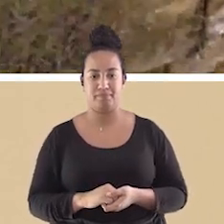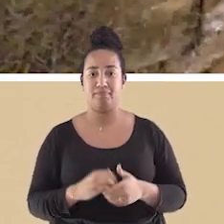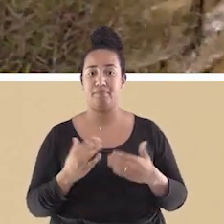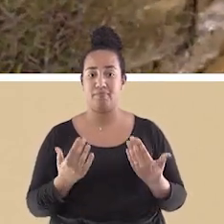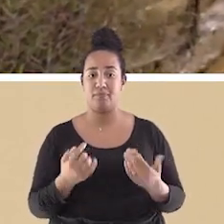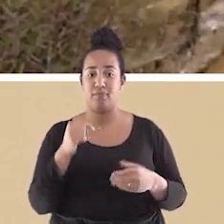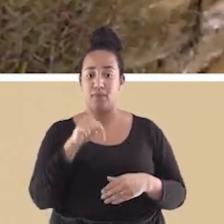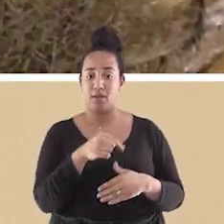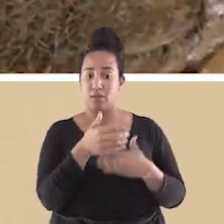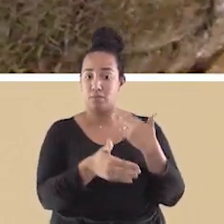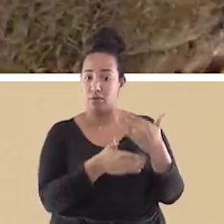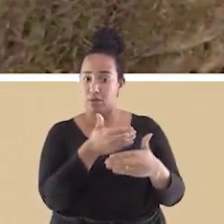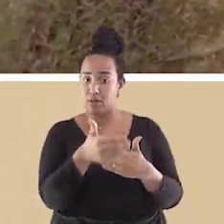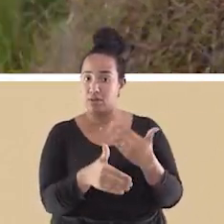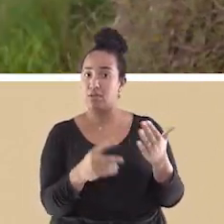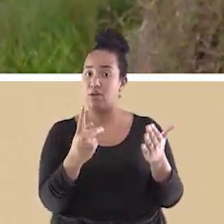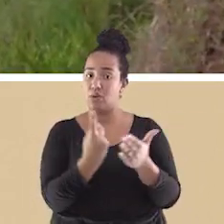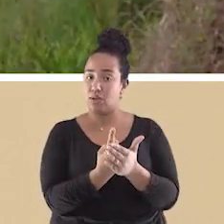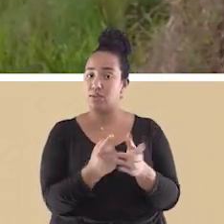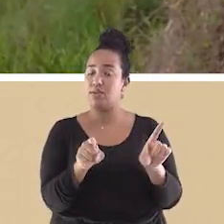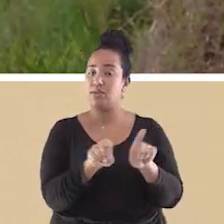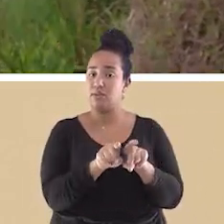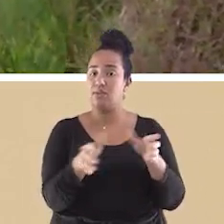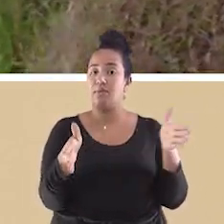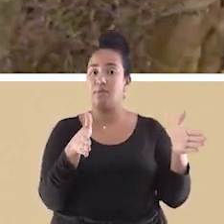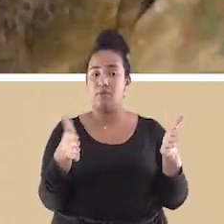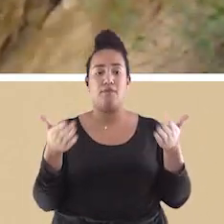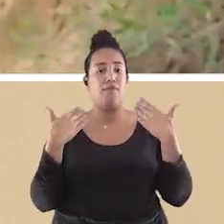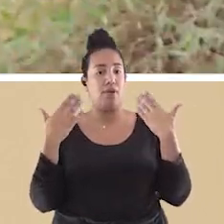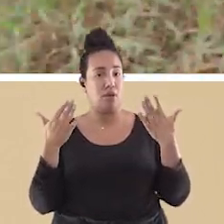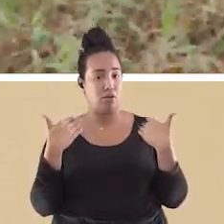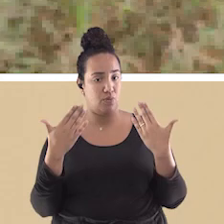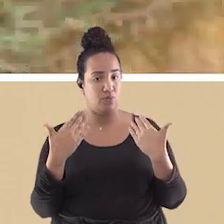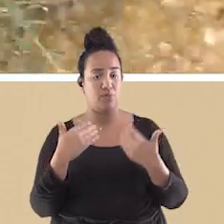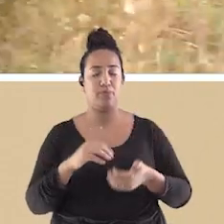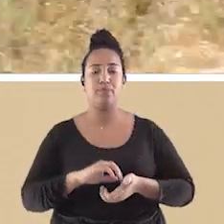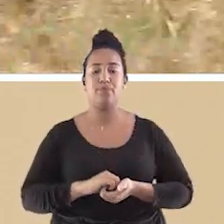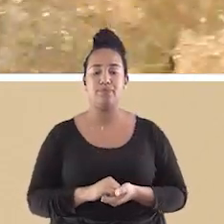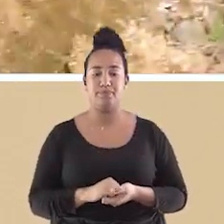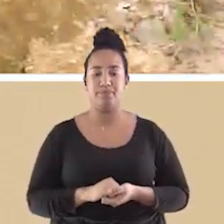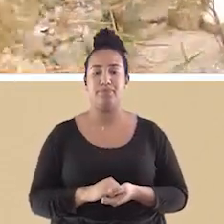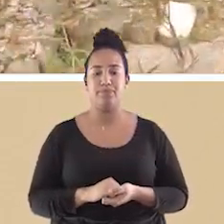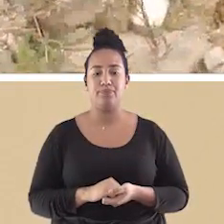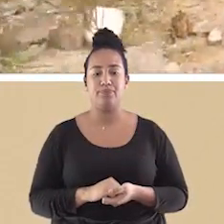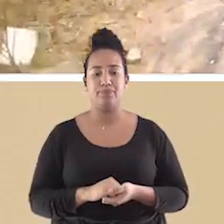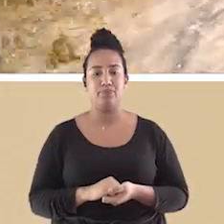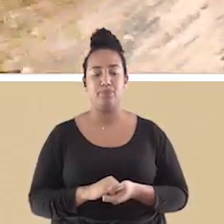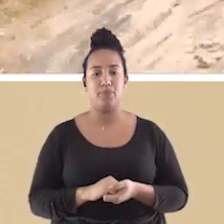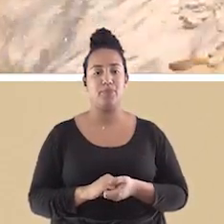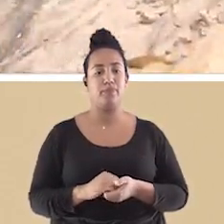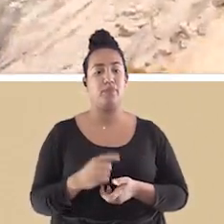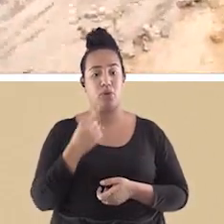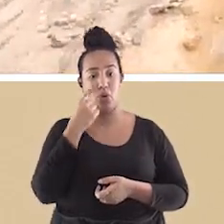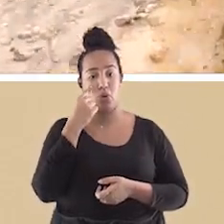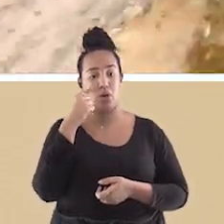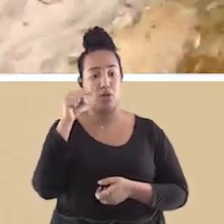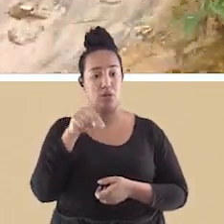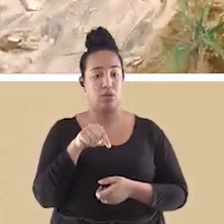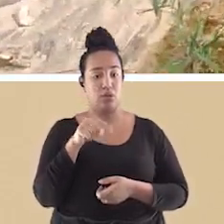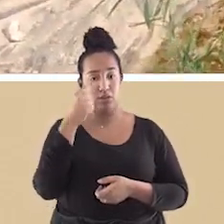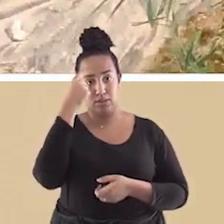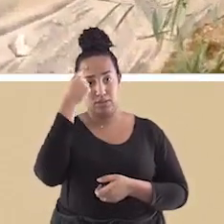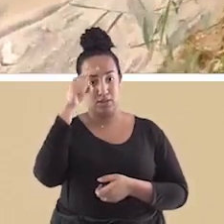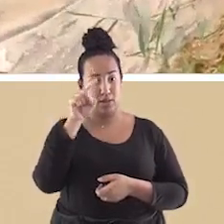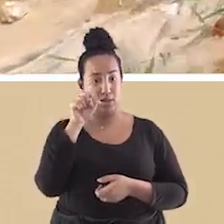Esse mesmo processo vai acontecer no ribeirão, que aliás, olha aqui uma ideia